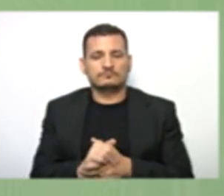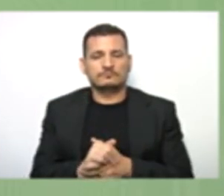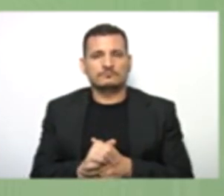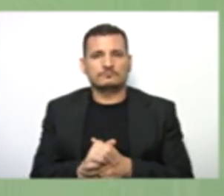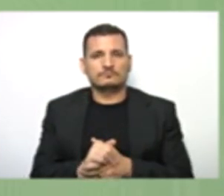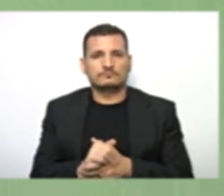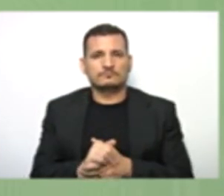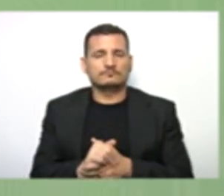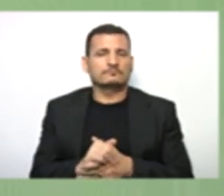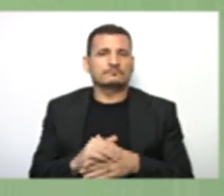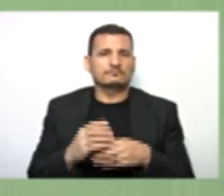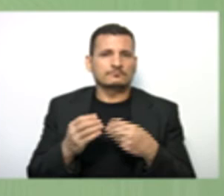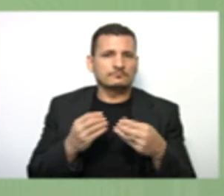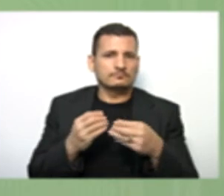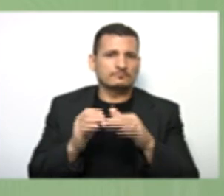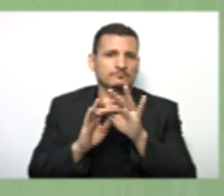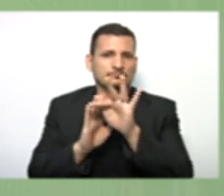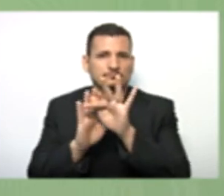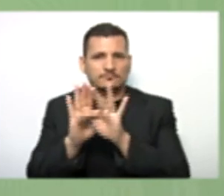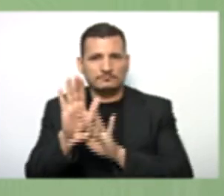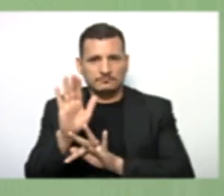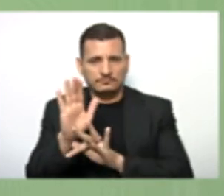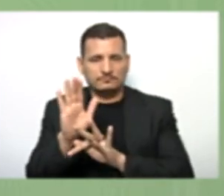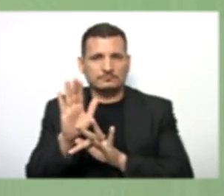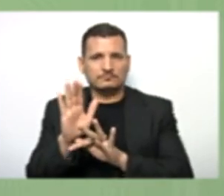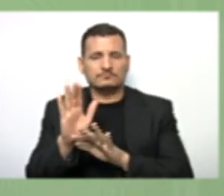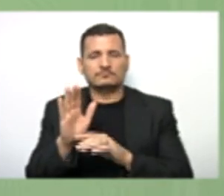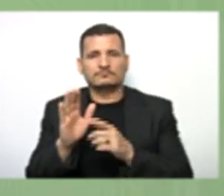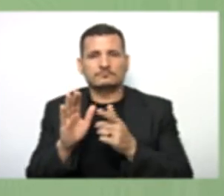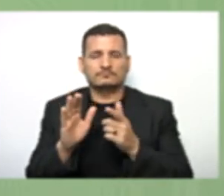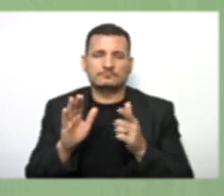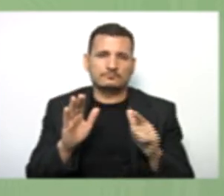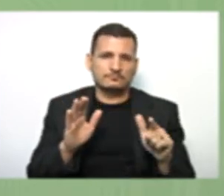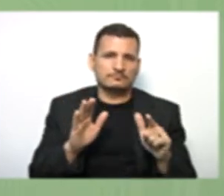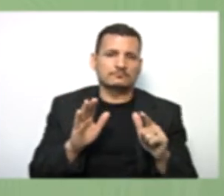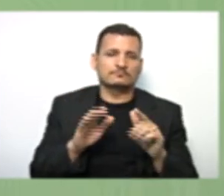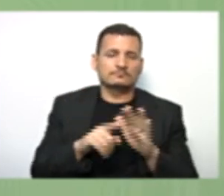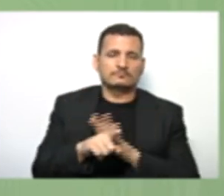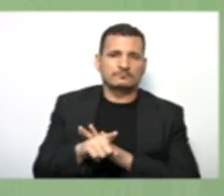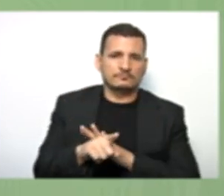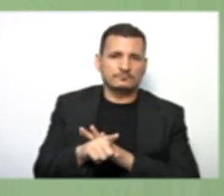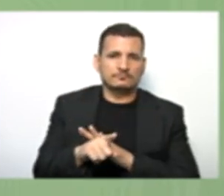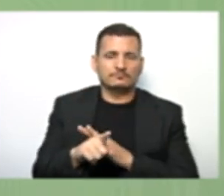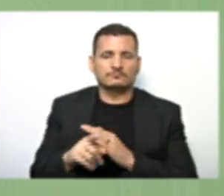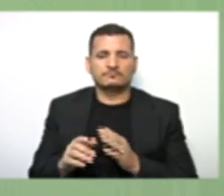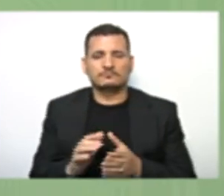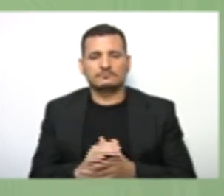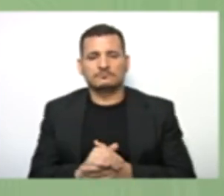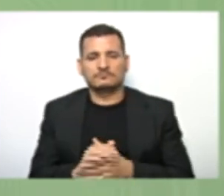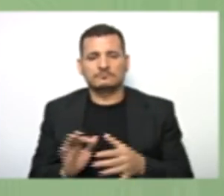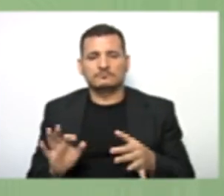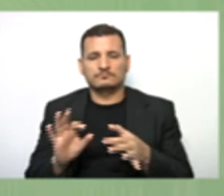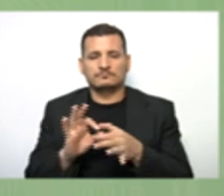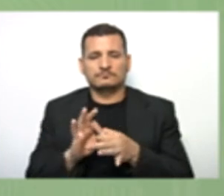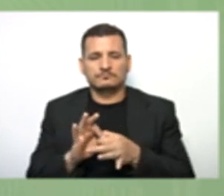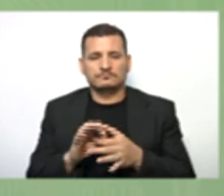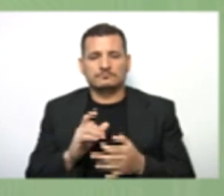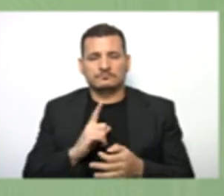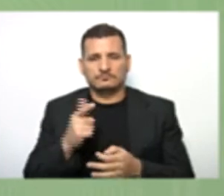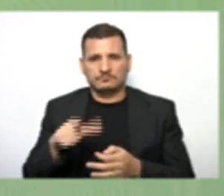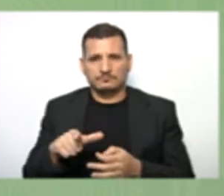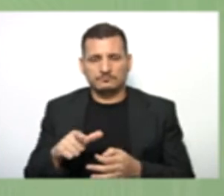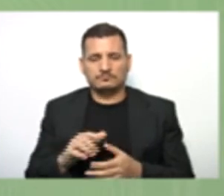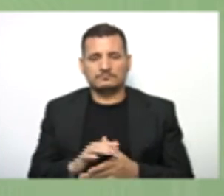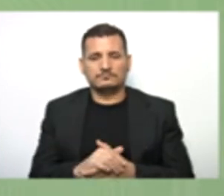né, de edição de texto, né, professora, com o que a gente queria na questão. Ok? Isso. Temos mais alguma? Não, professor, só essa.